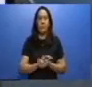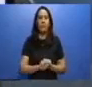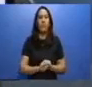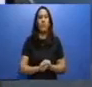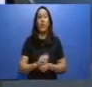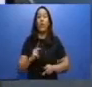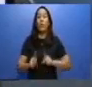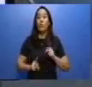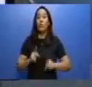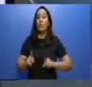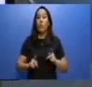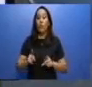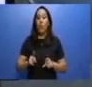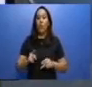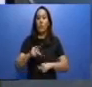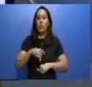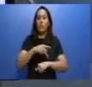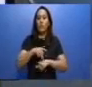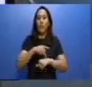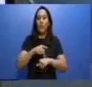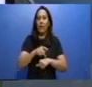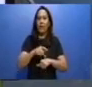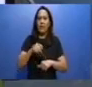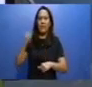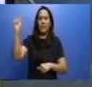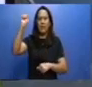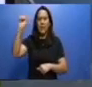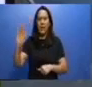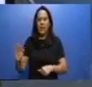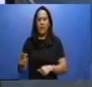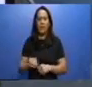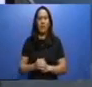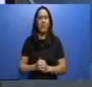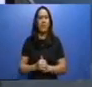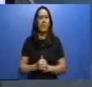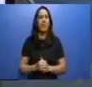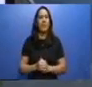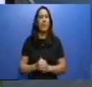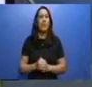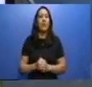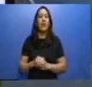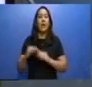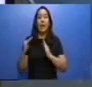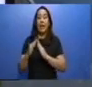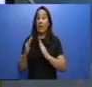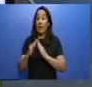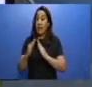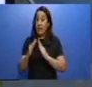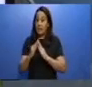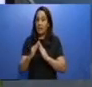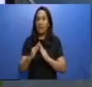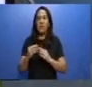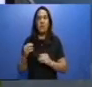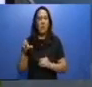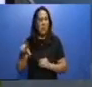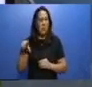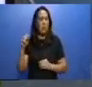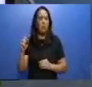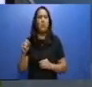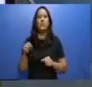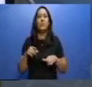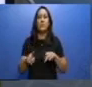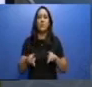povos africanos, tá? Lá da África. E aí, a casa deles, né? Algumas casas desses